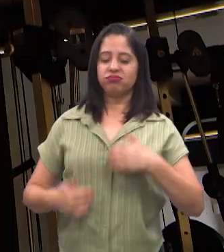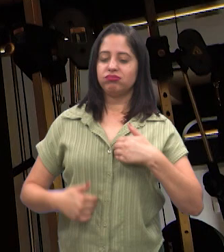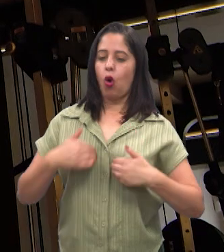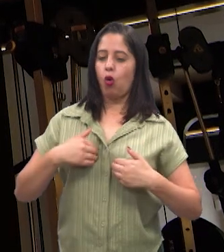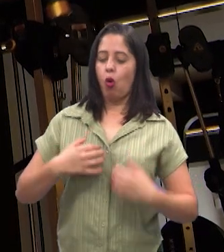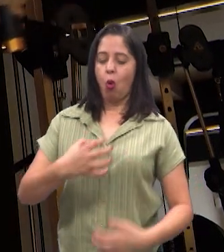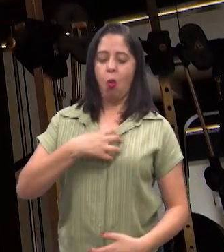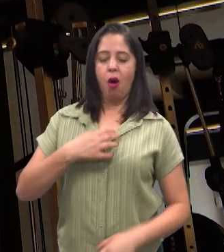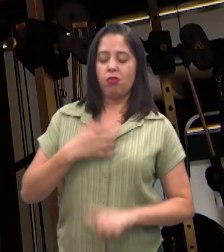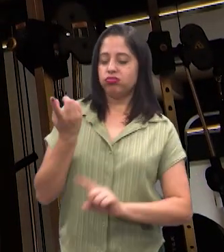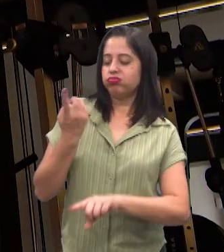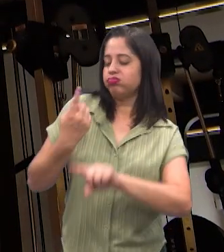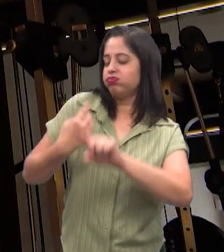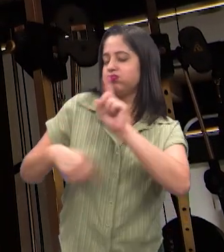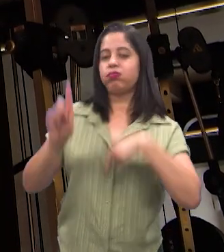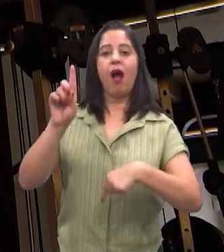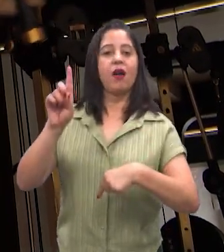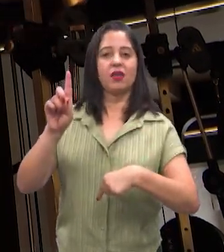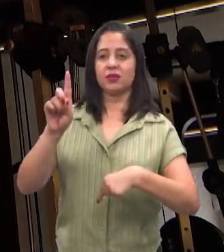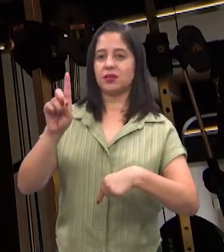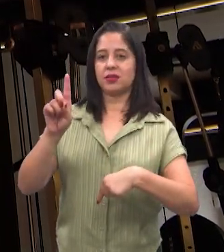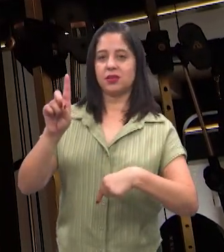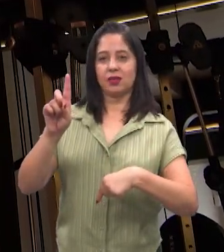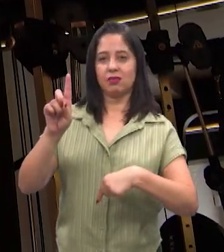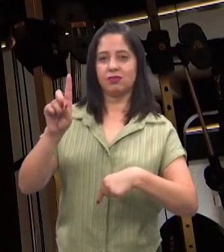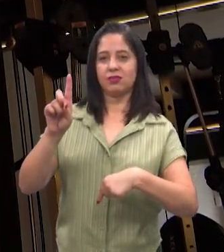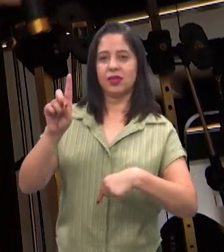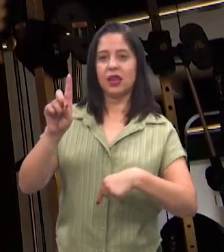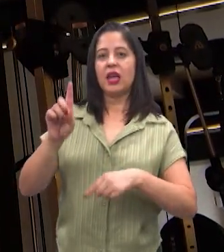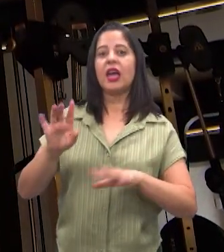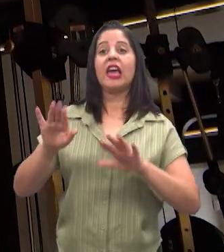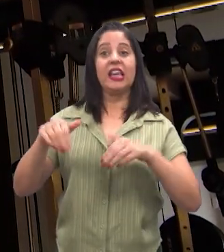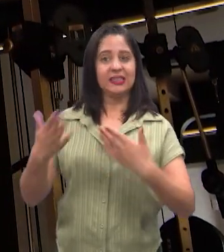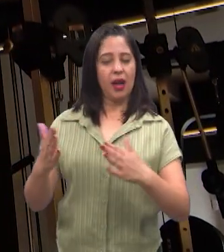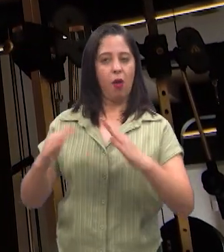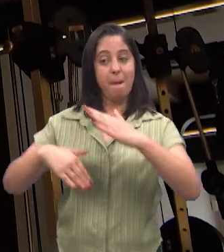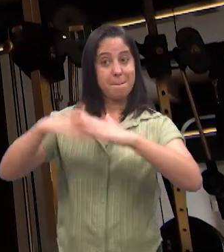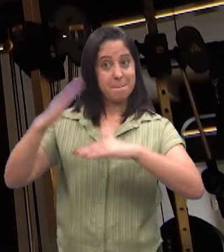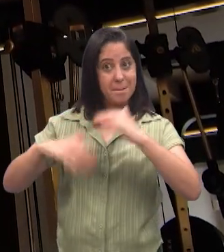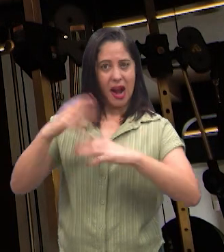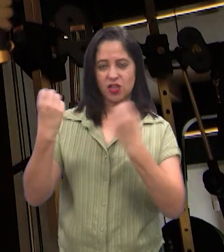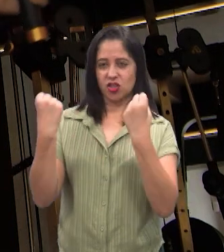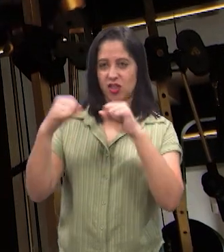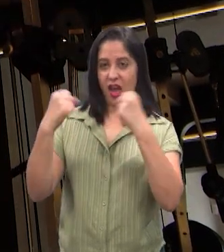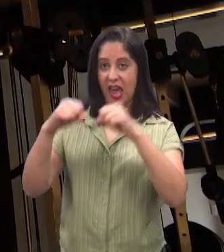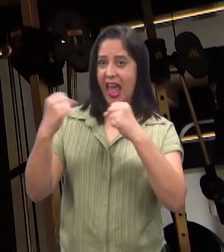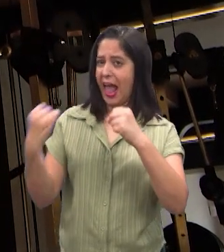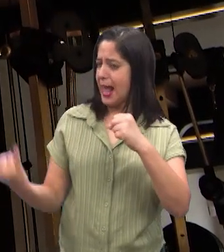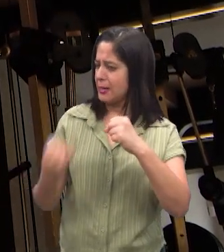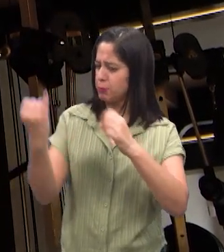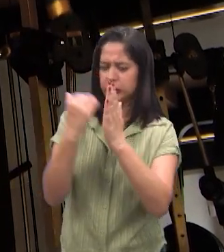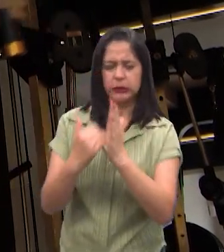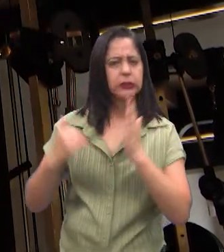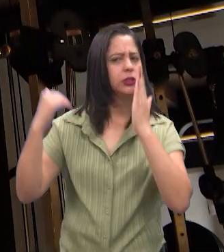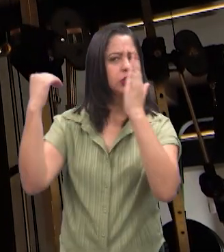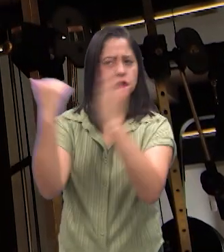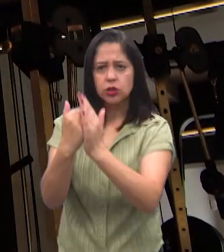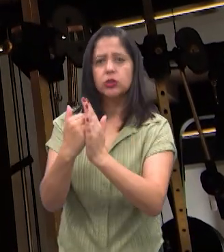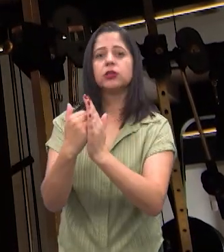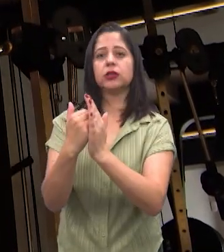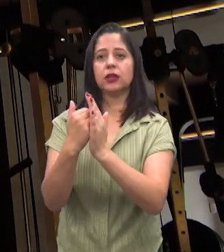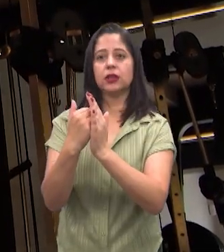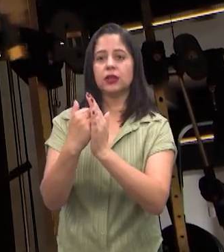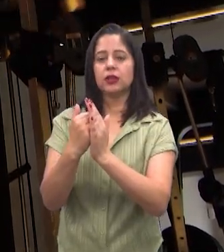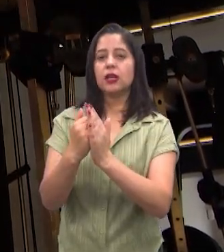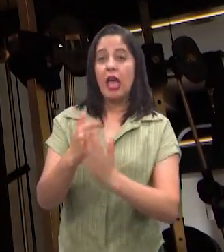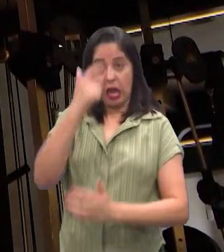Isso afeta todas as outras áreas da sua vida. Então, praticar atividade física hoje é essencial. É a atividade que eu preciso fazer e está